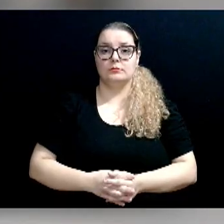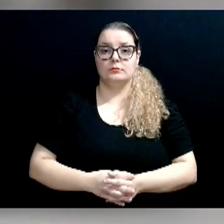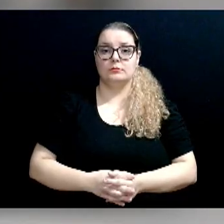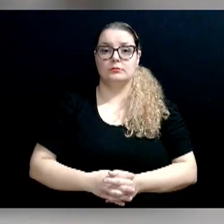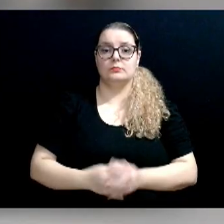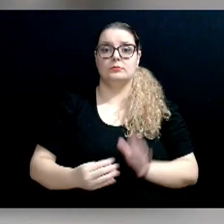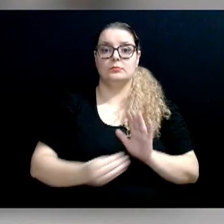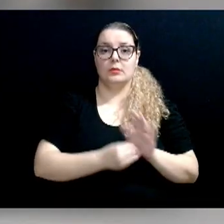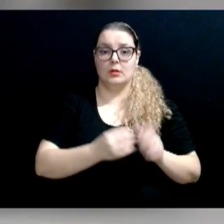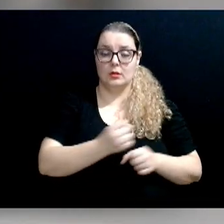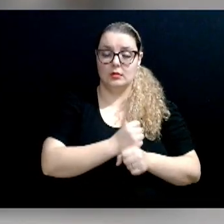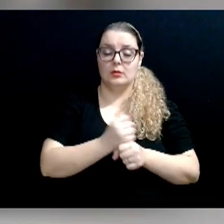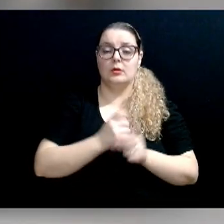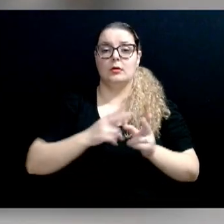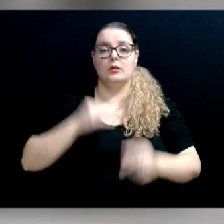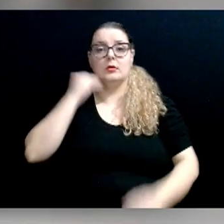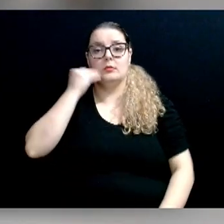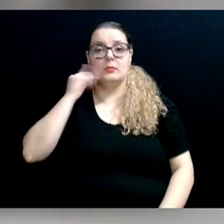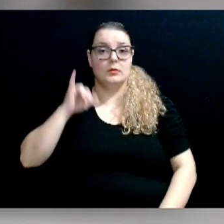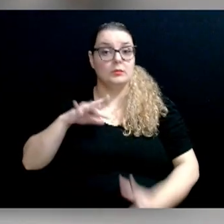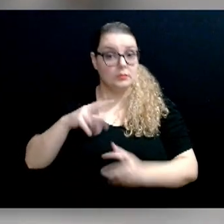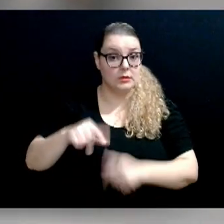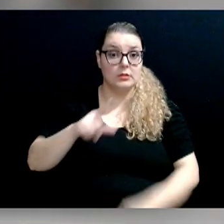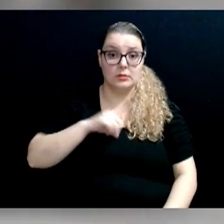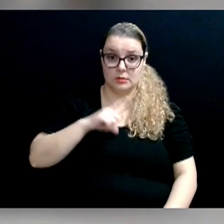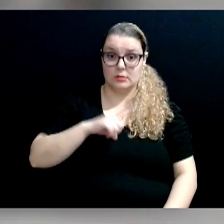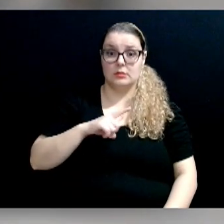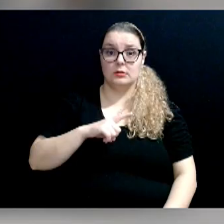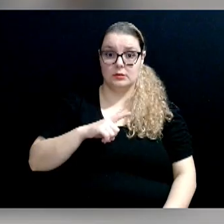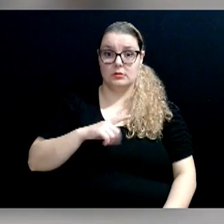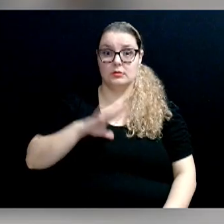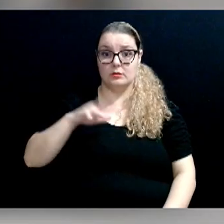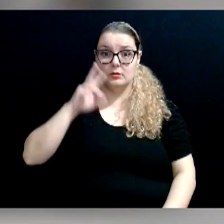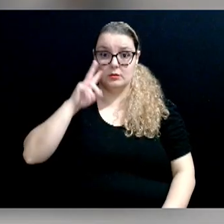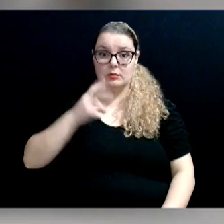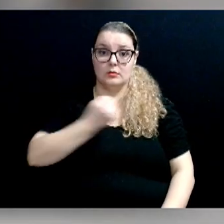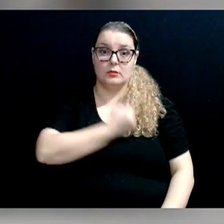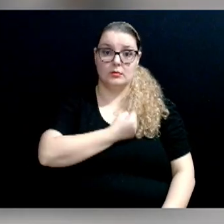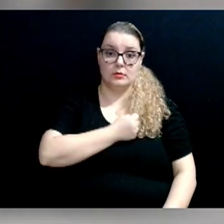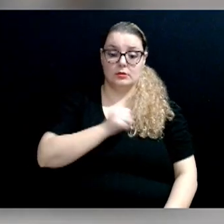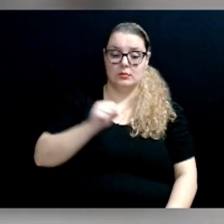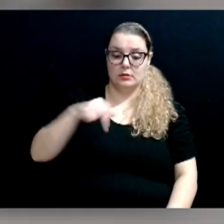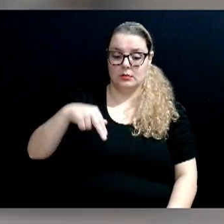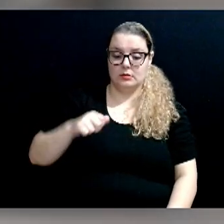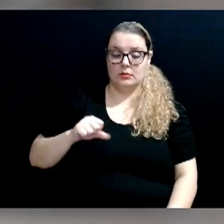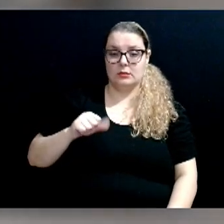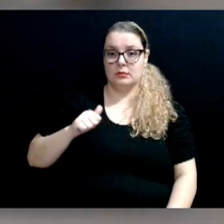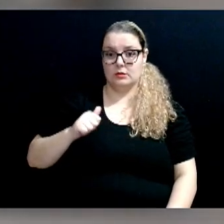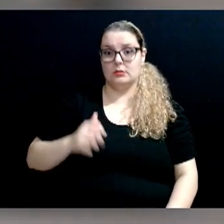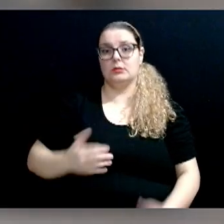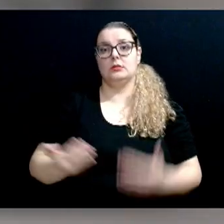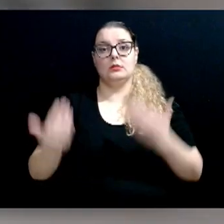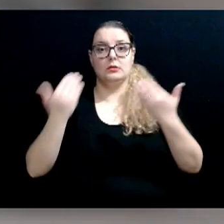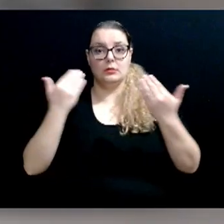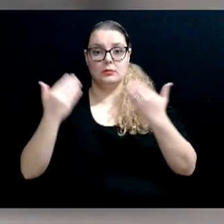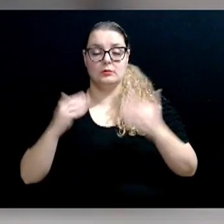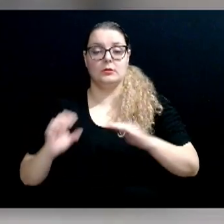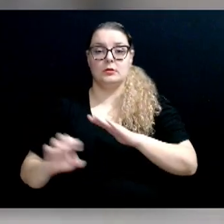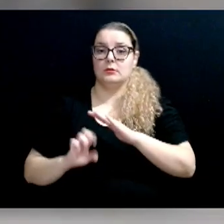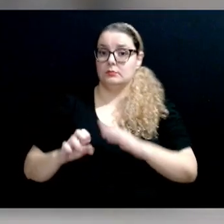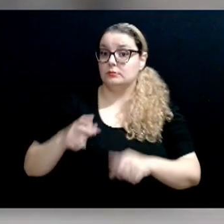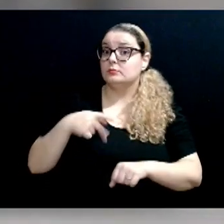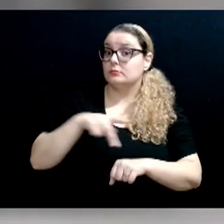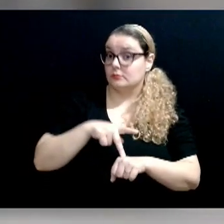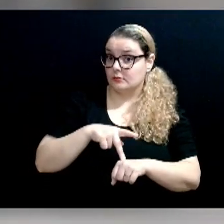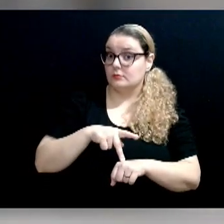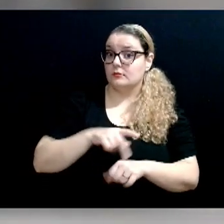experiências internacionais que a gente tem, a hora que a gente olha os números da Sanasa e com números de empresas de países que estão em